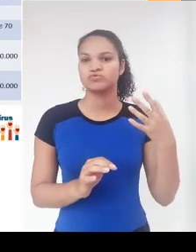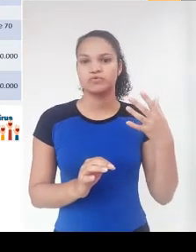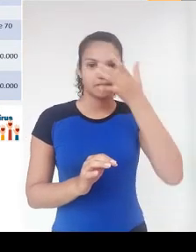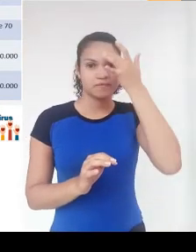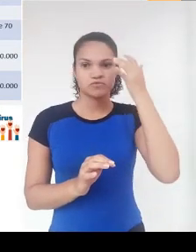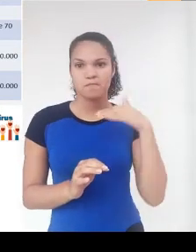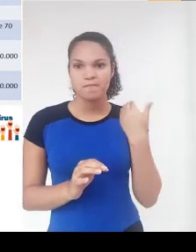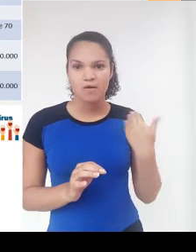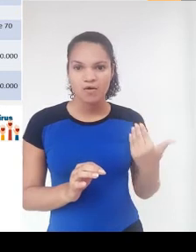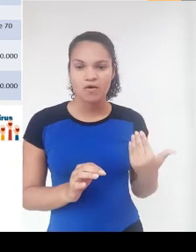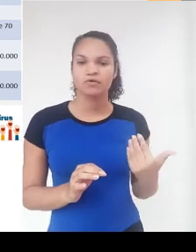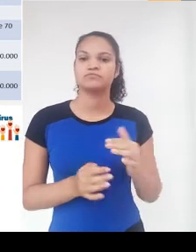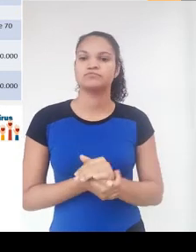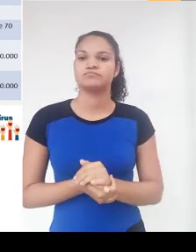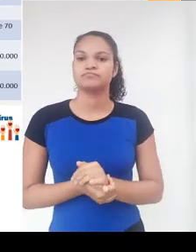é possível a gente